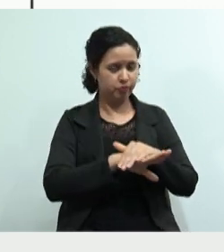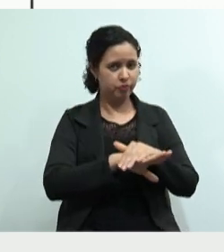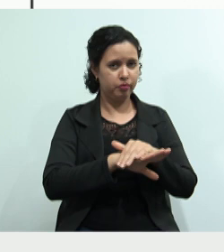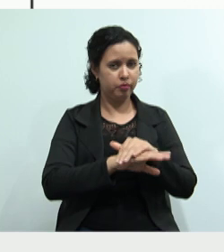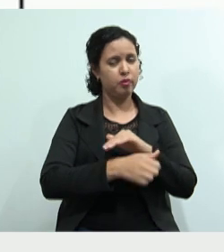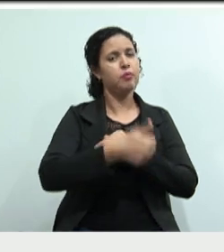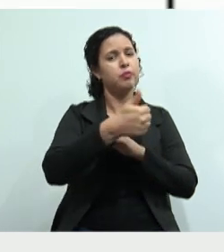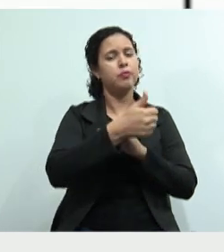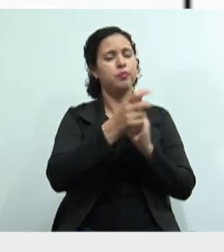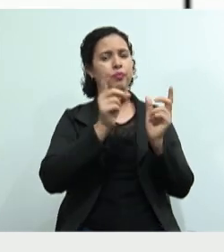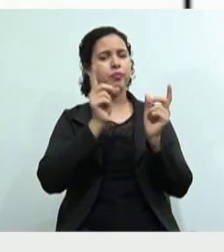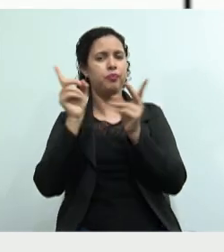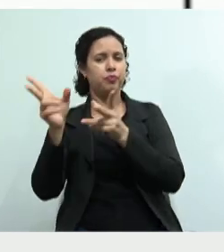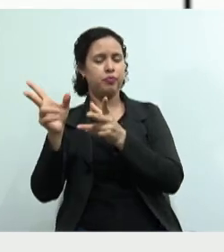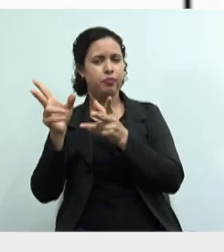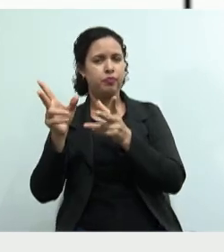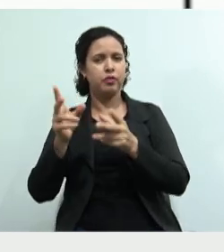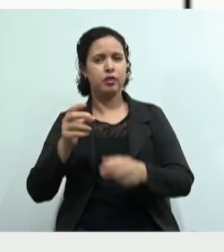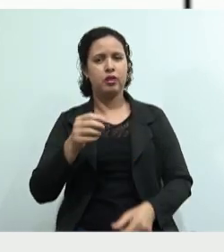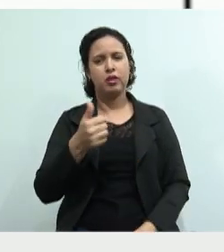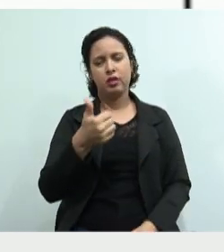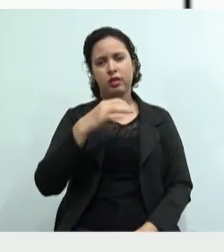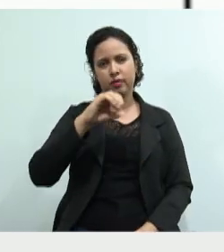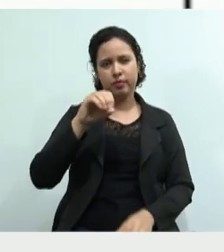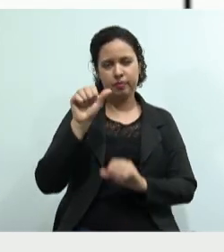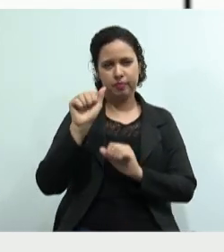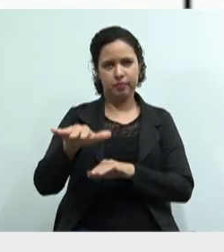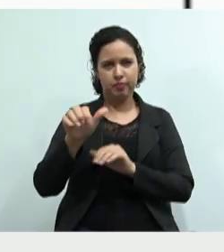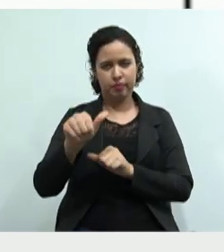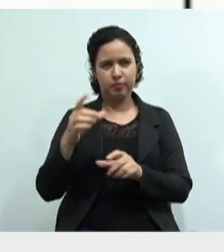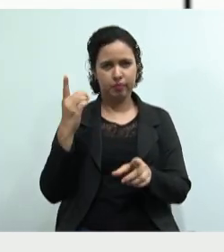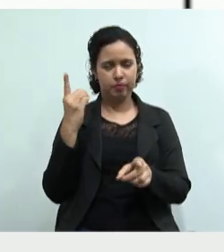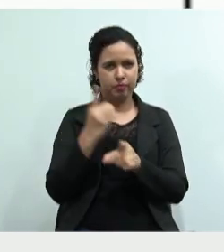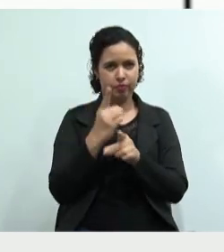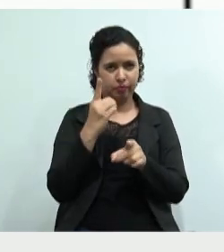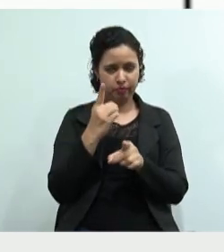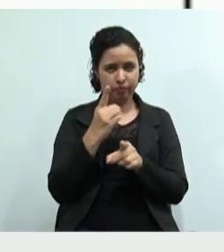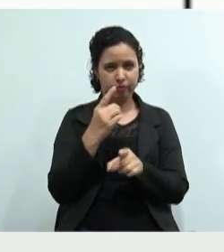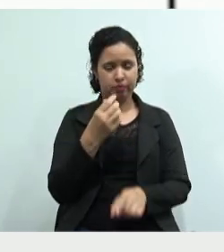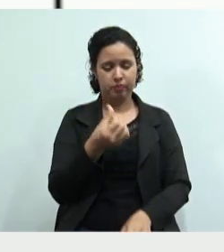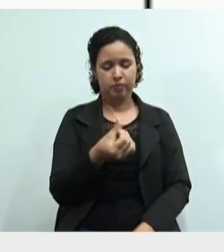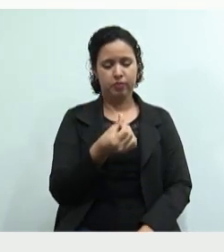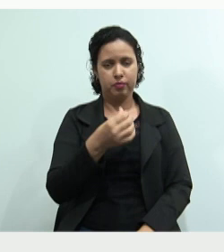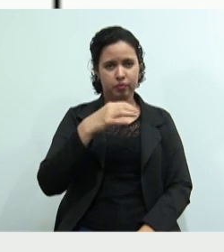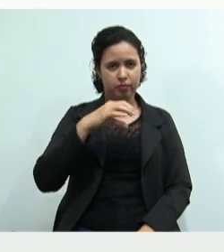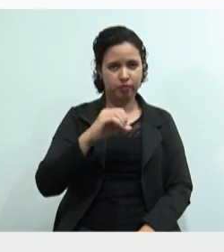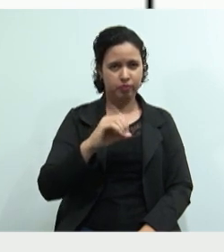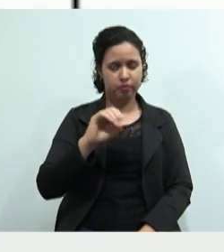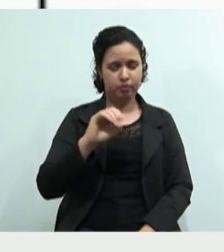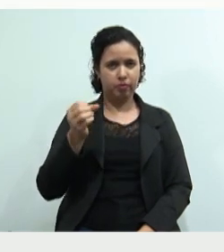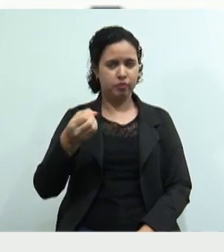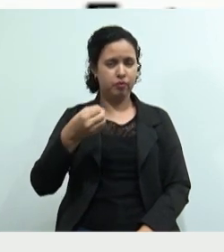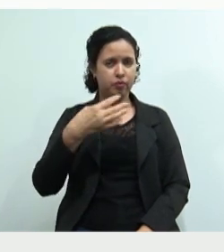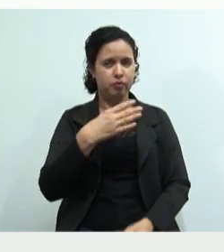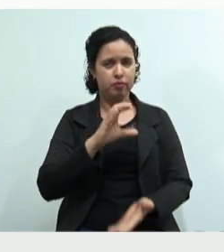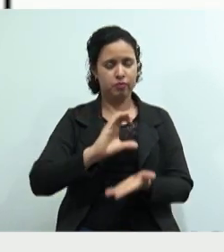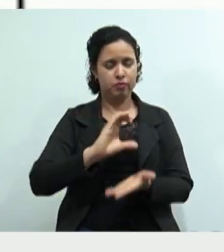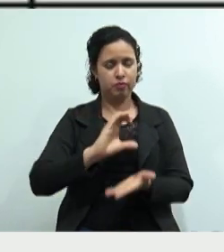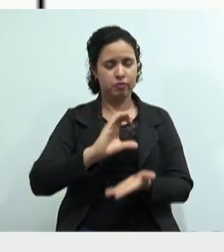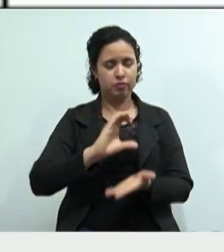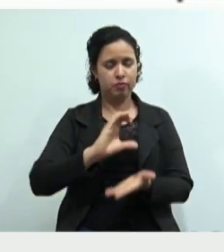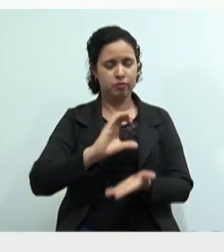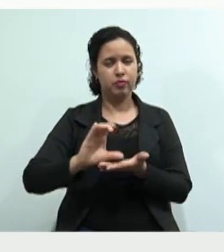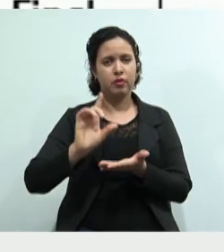nossa demonstração, no dia 10 de setembro, foi a última entrada de 60 novos cadernos, porém, nos dados de saída,